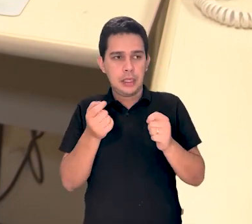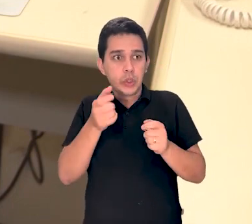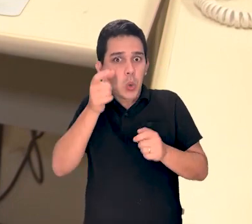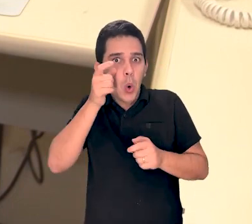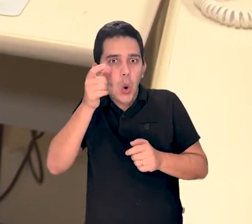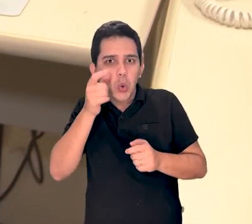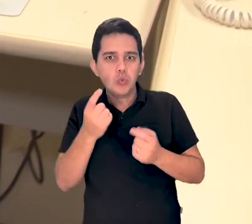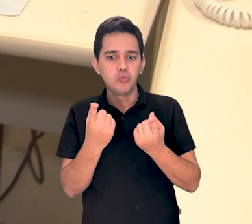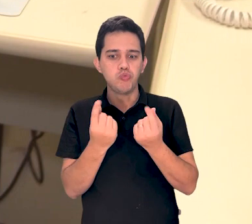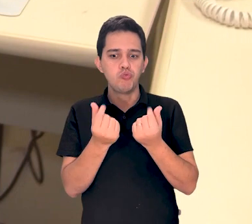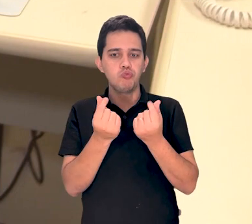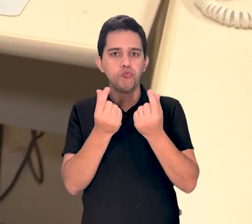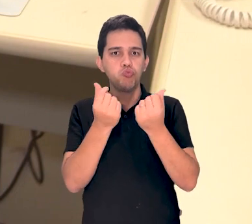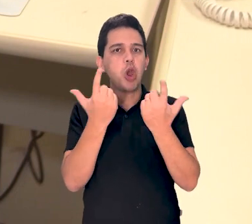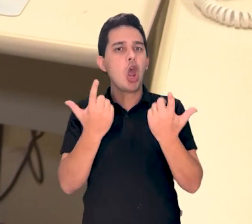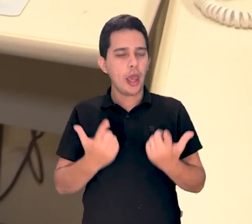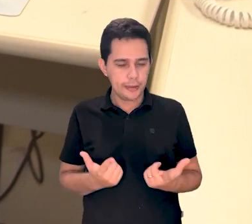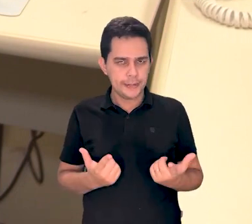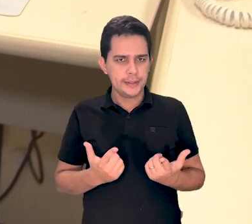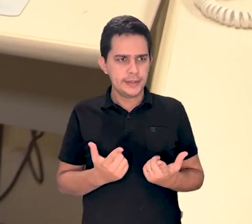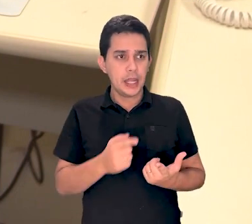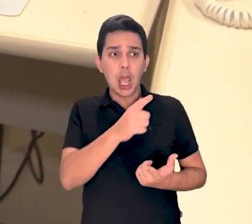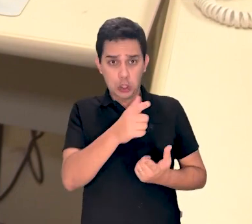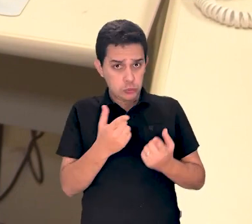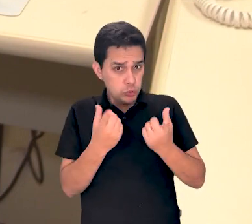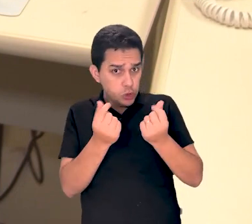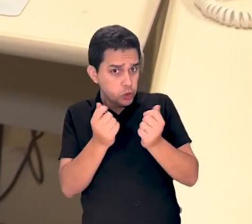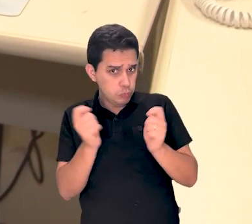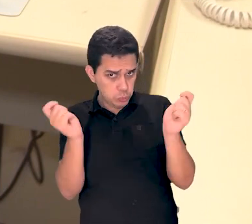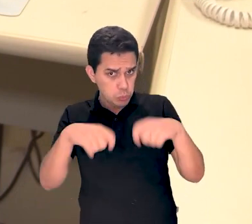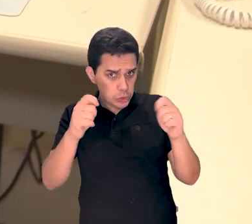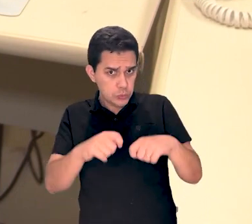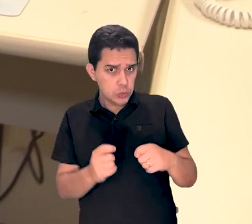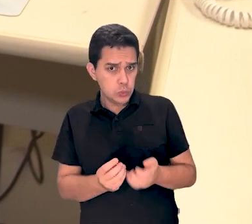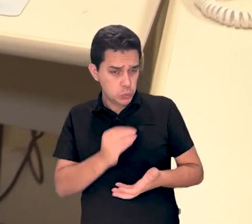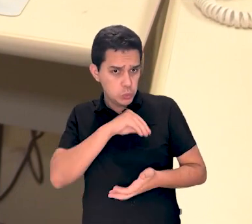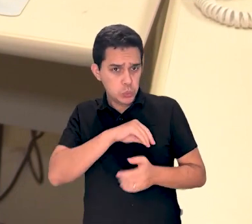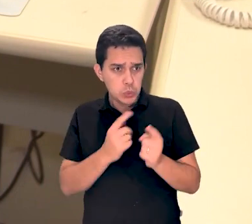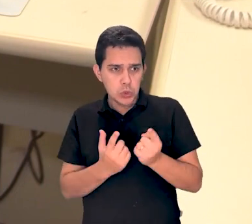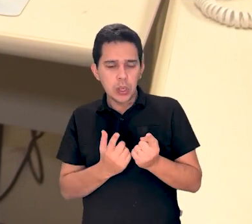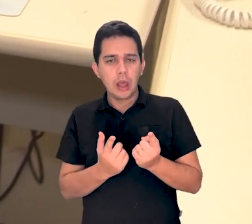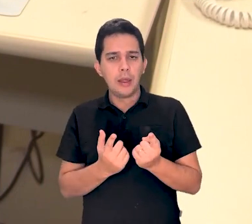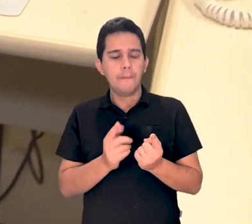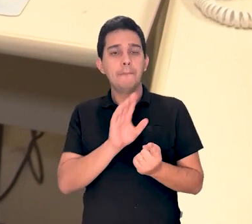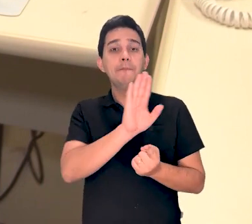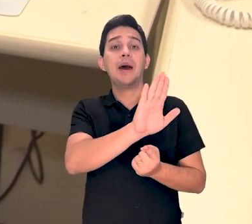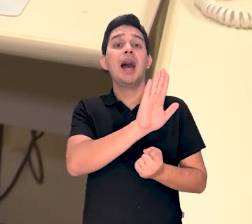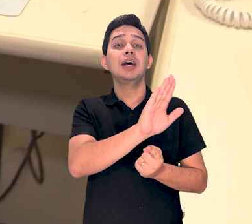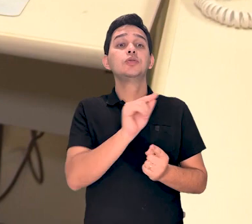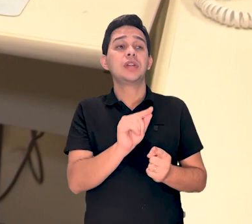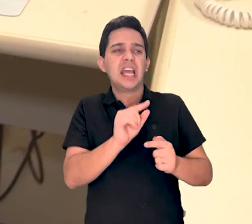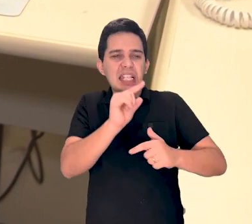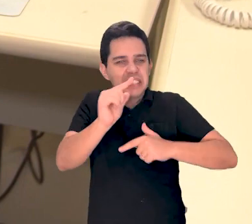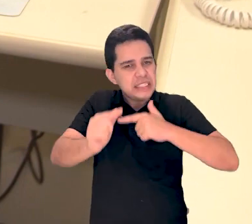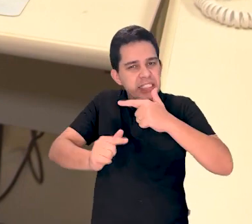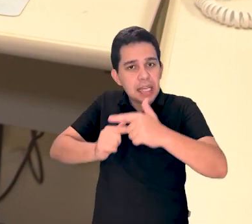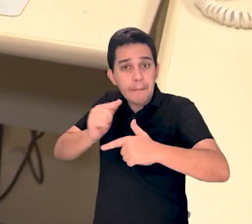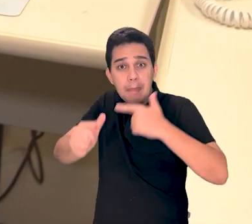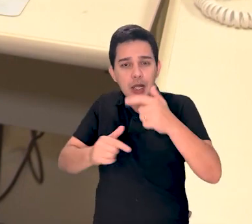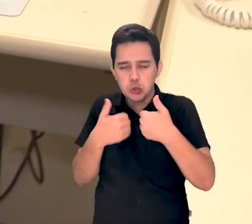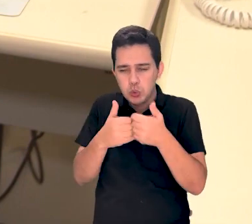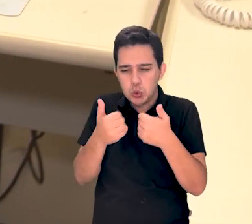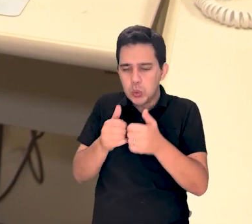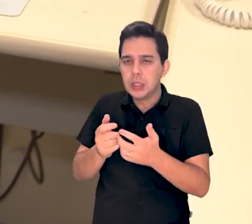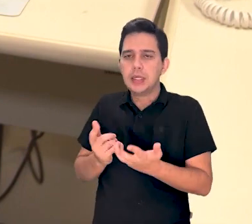é justo mas ele deve vida produtividade do serviço ou da capacidade de investimento